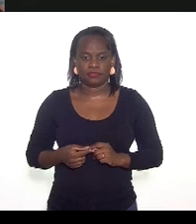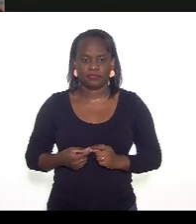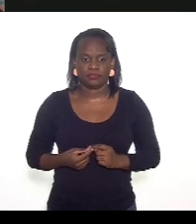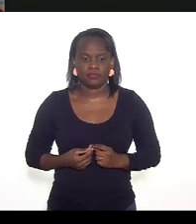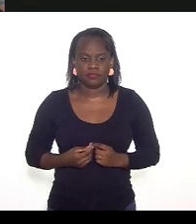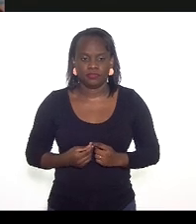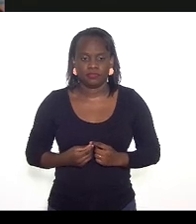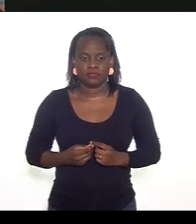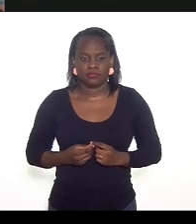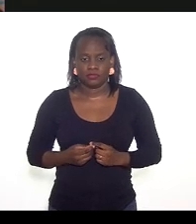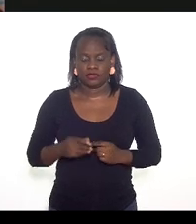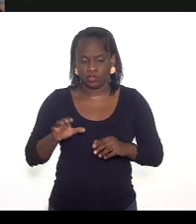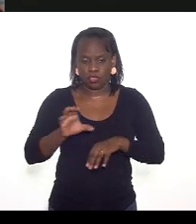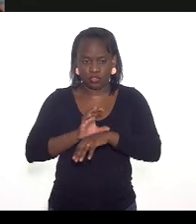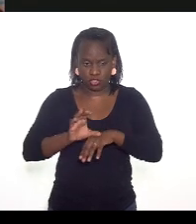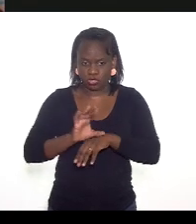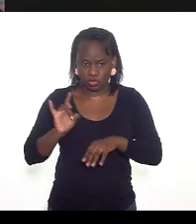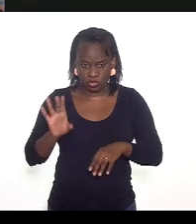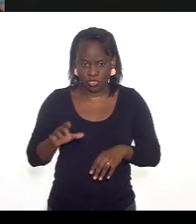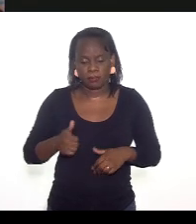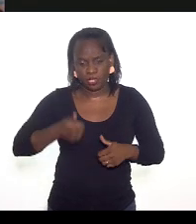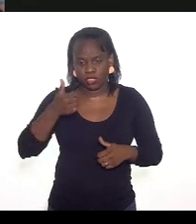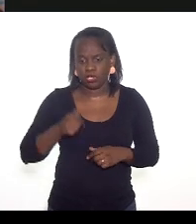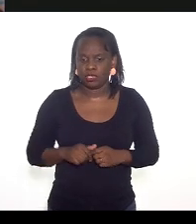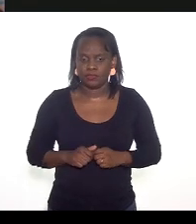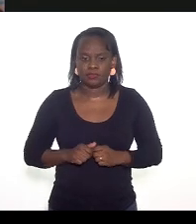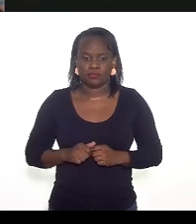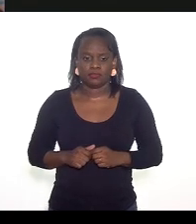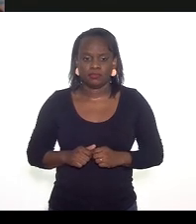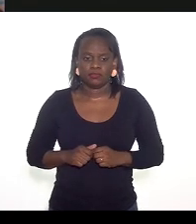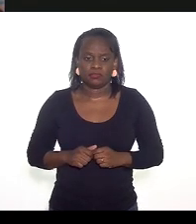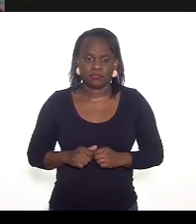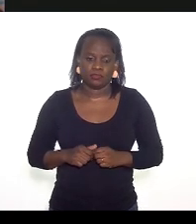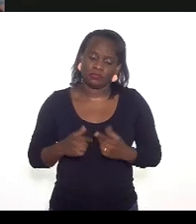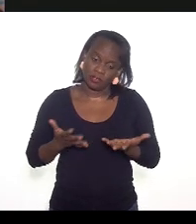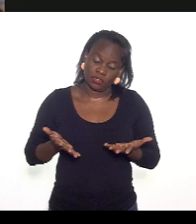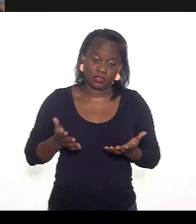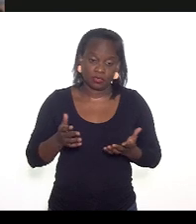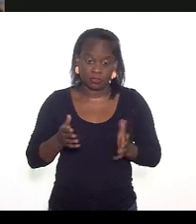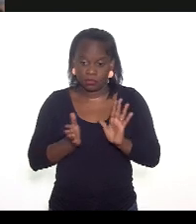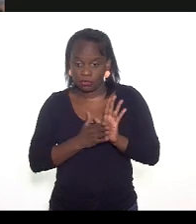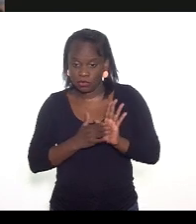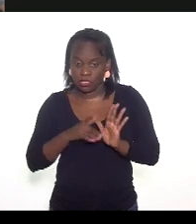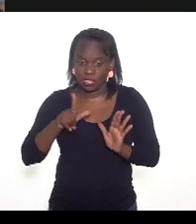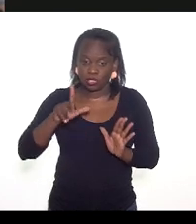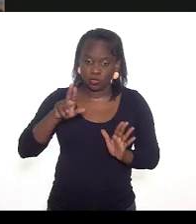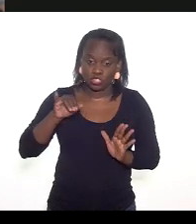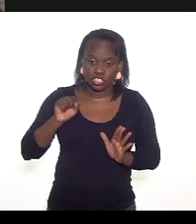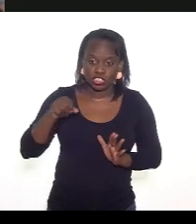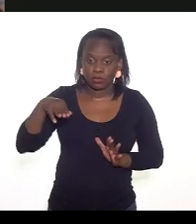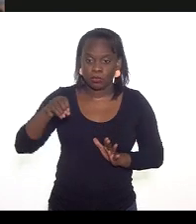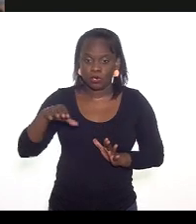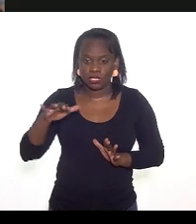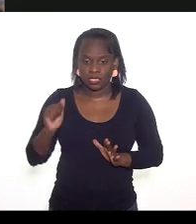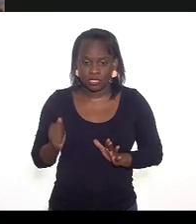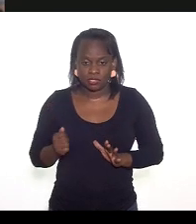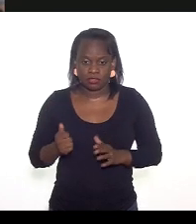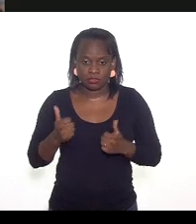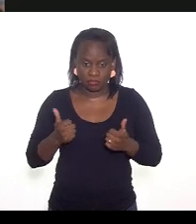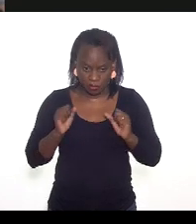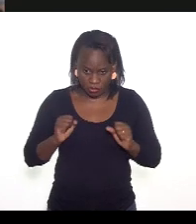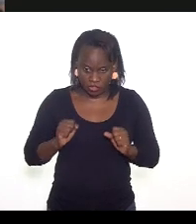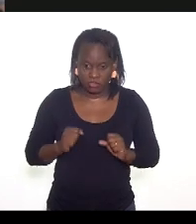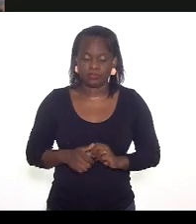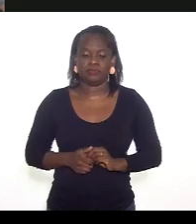É melhor, só constitucionalidade, é melhor. Só constitucionalidade, eu vou propor, se o deputado Paulo, deputada Mônica, não sei se... Pode